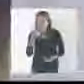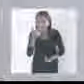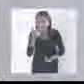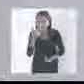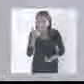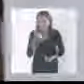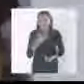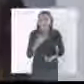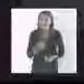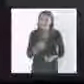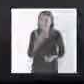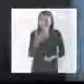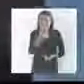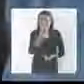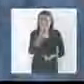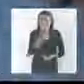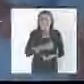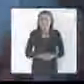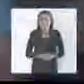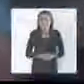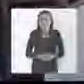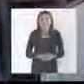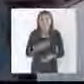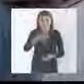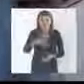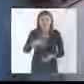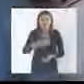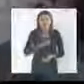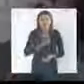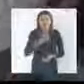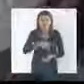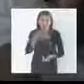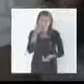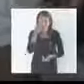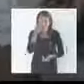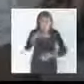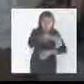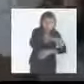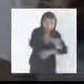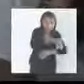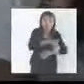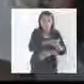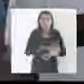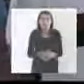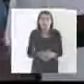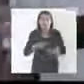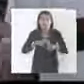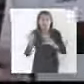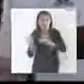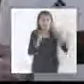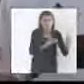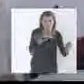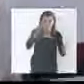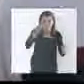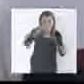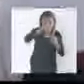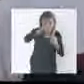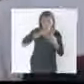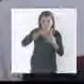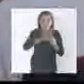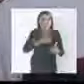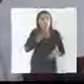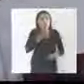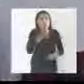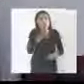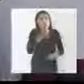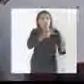Como é que tá? Tô bem. Beleza? Tudo bem? Eu morava aqui, nasci no Hospital Português, aí passei 3 meses na casa do meu